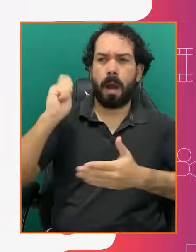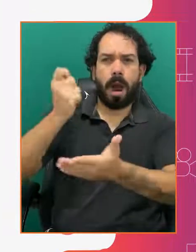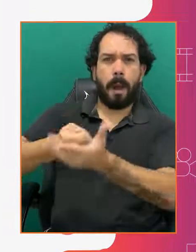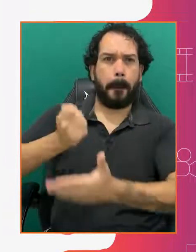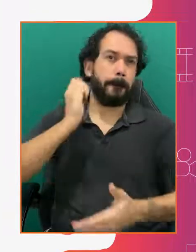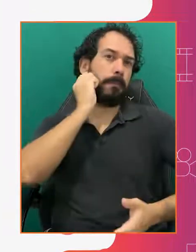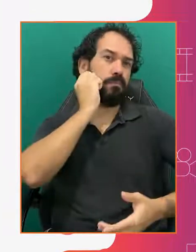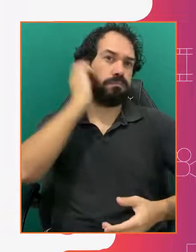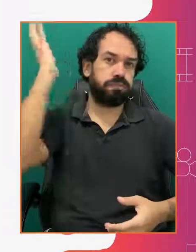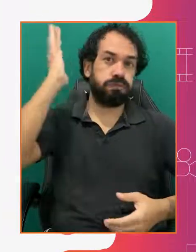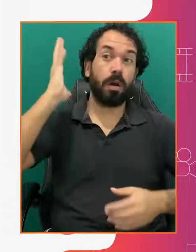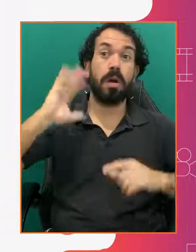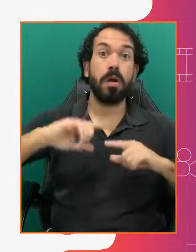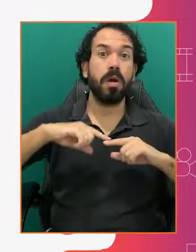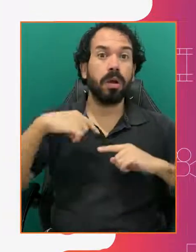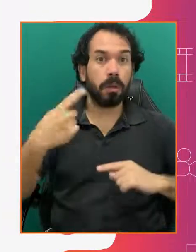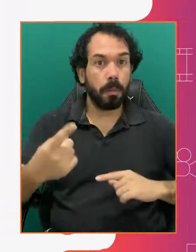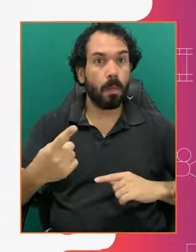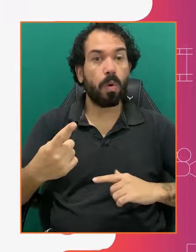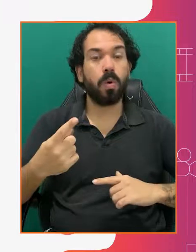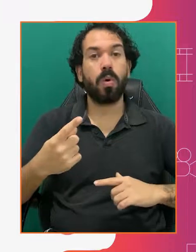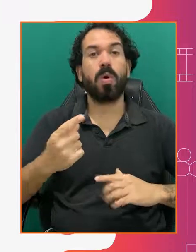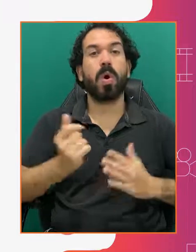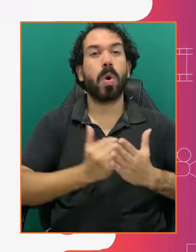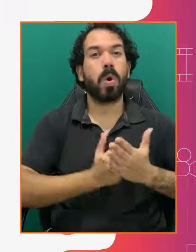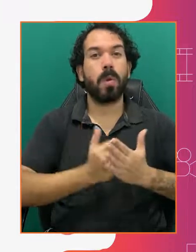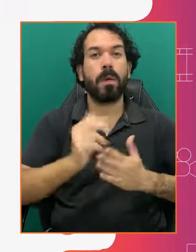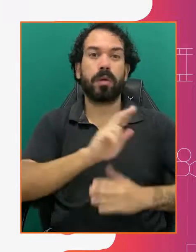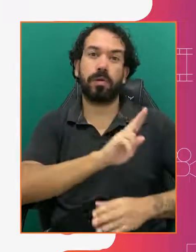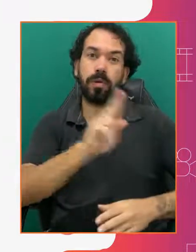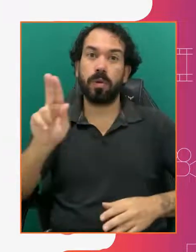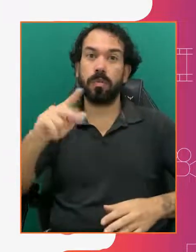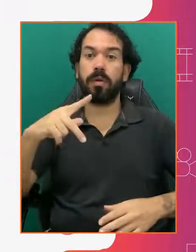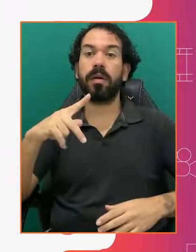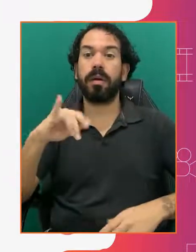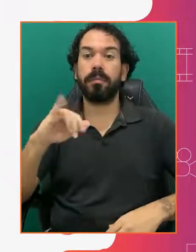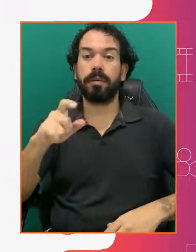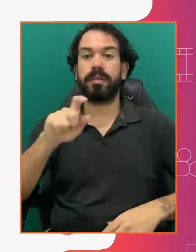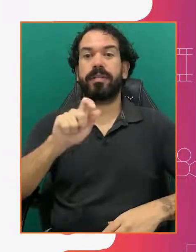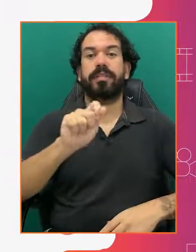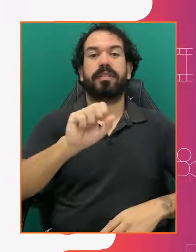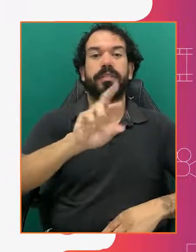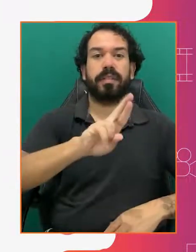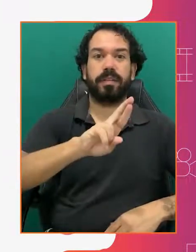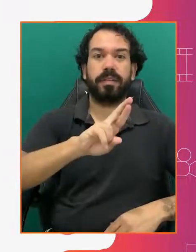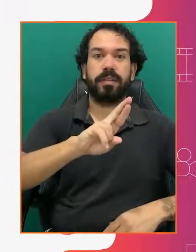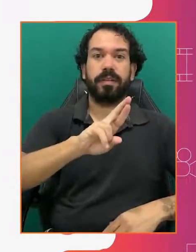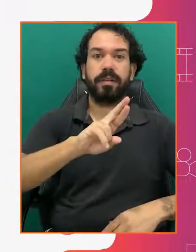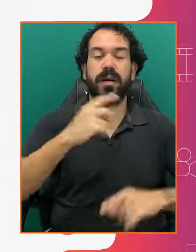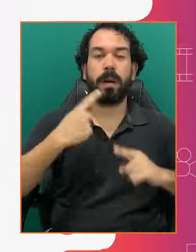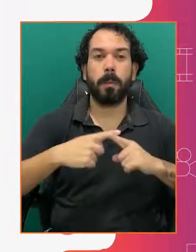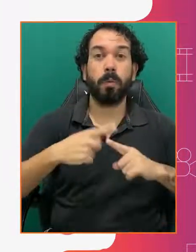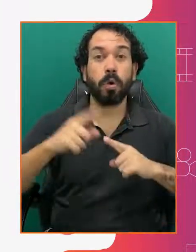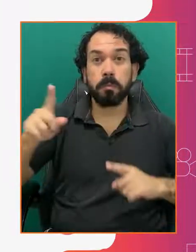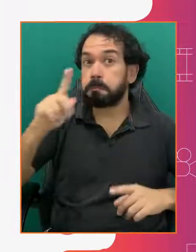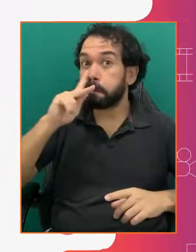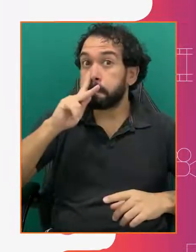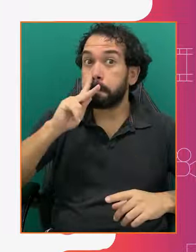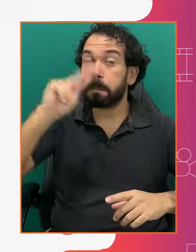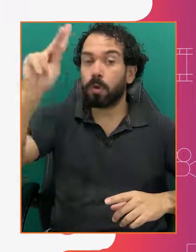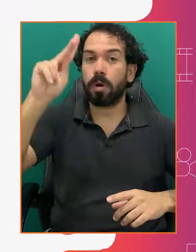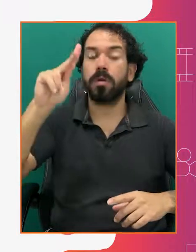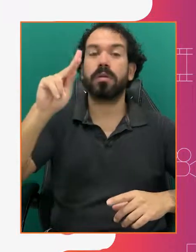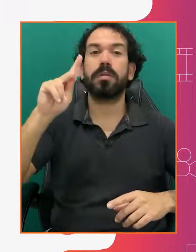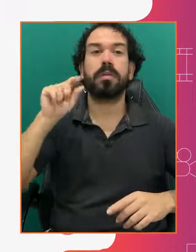de dólares, e logo depois ela passa a ser chamada então de Pixar, devido ao seu ponto